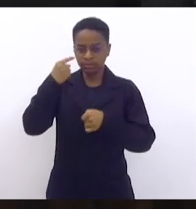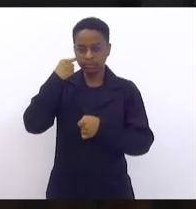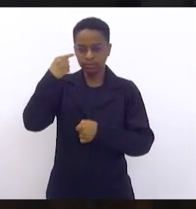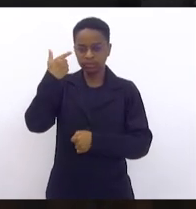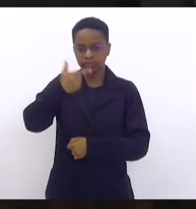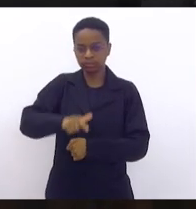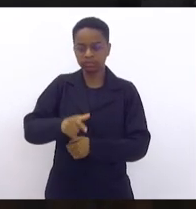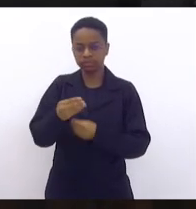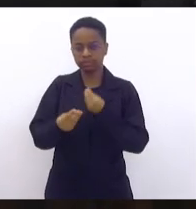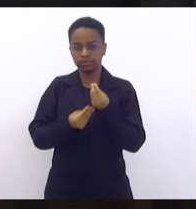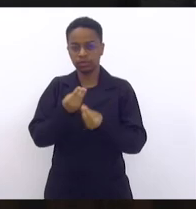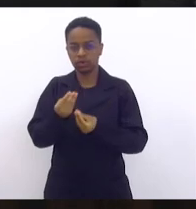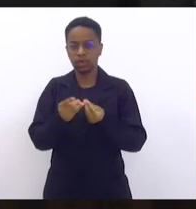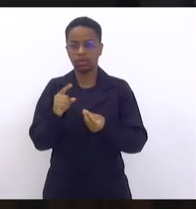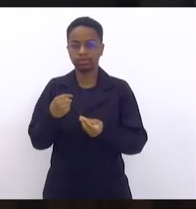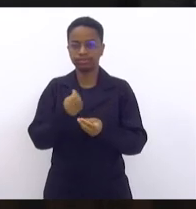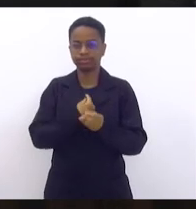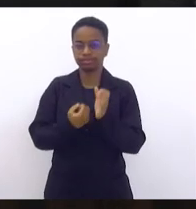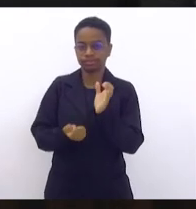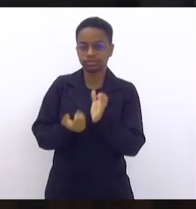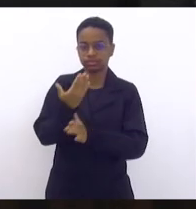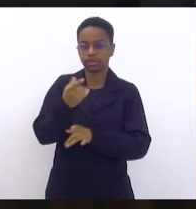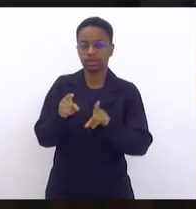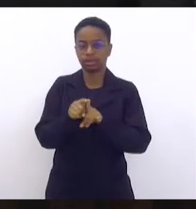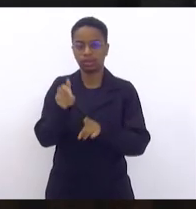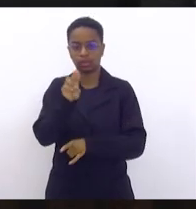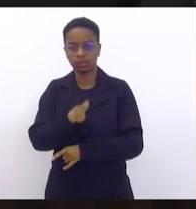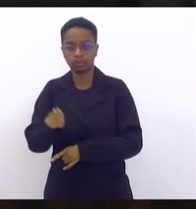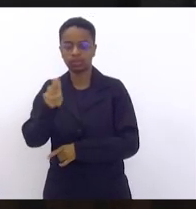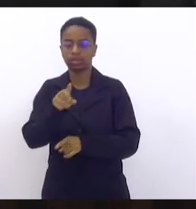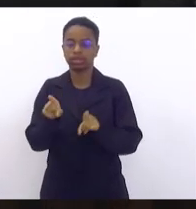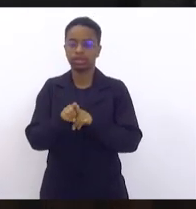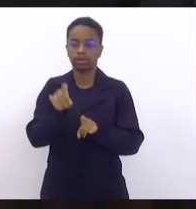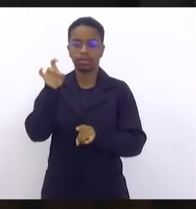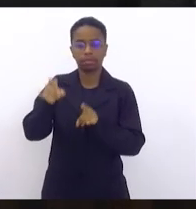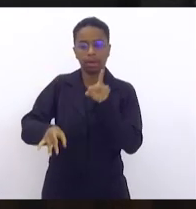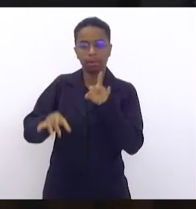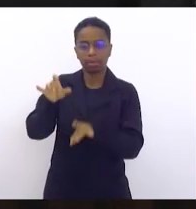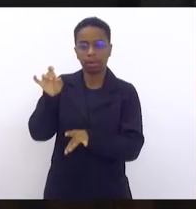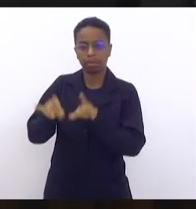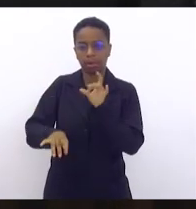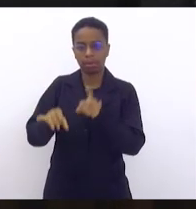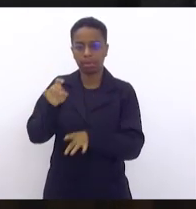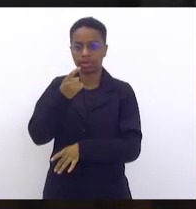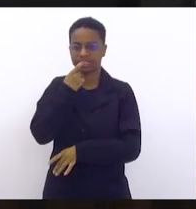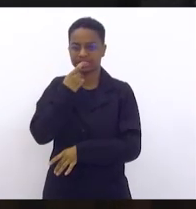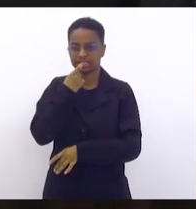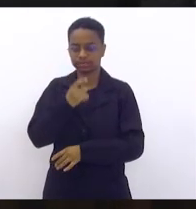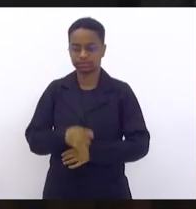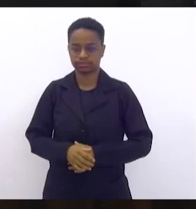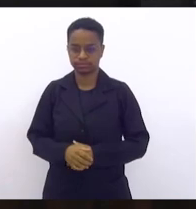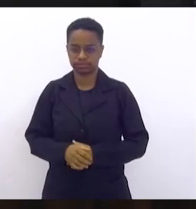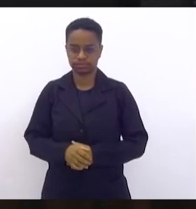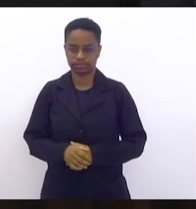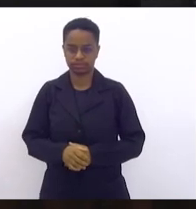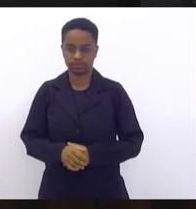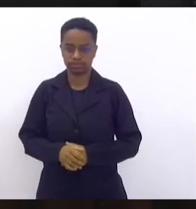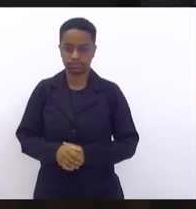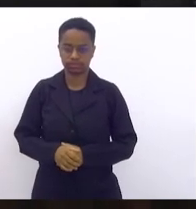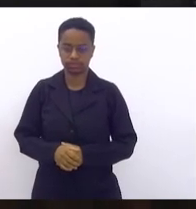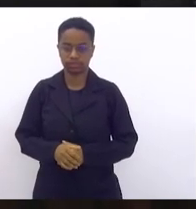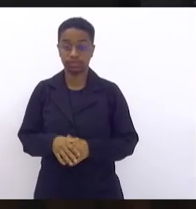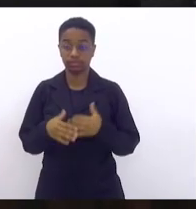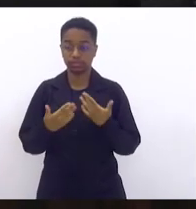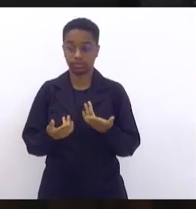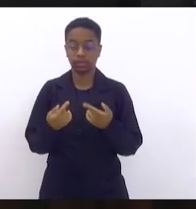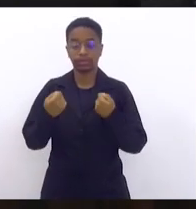a maneira Como produzimos usamos e descartamos plásticos Isso é que